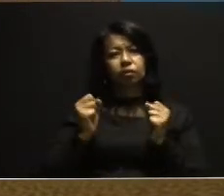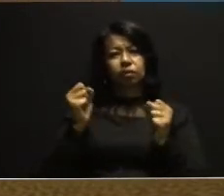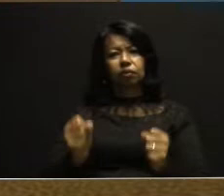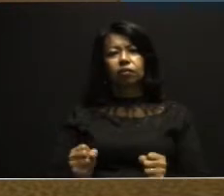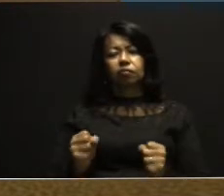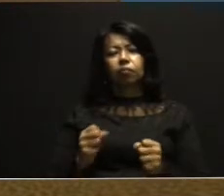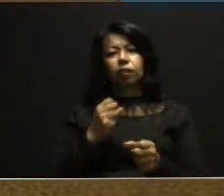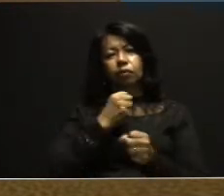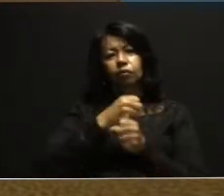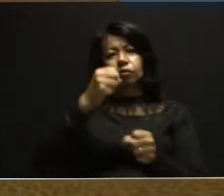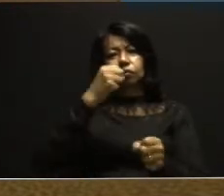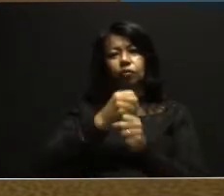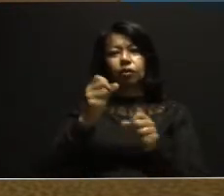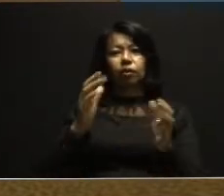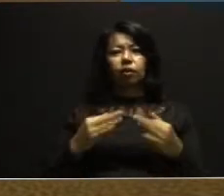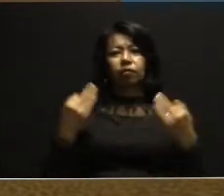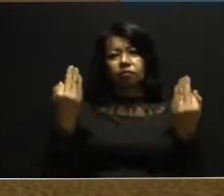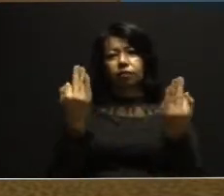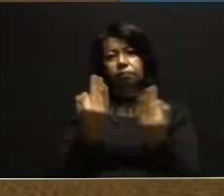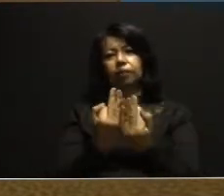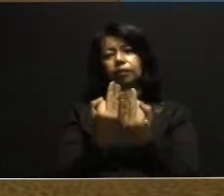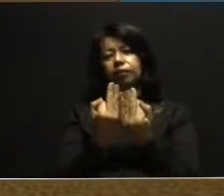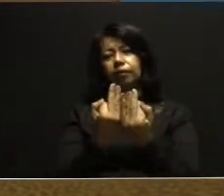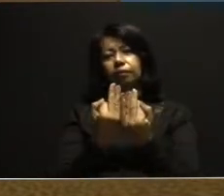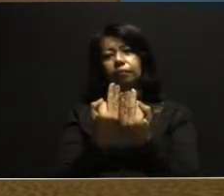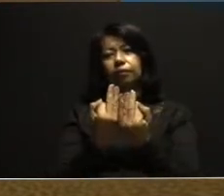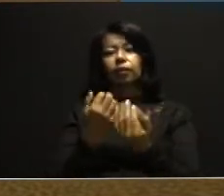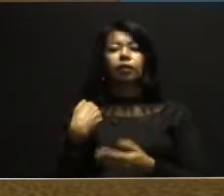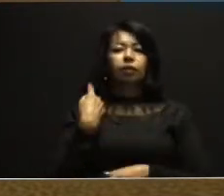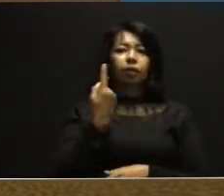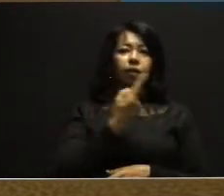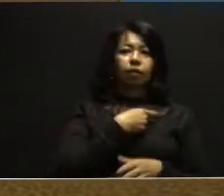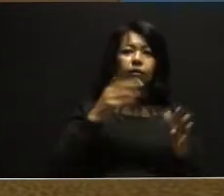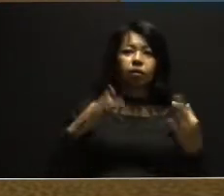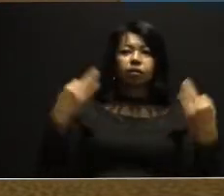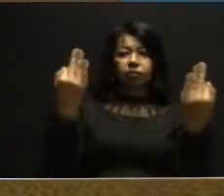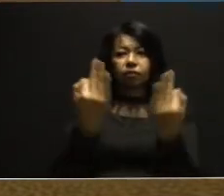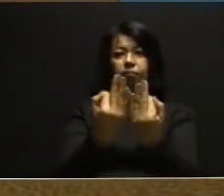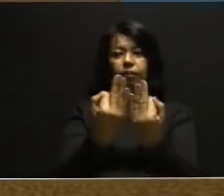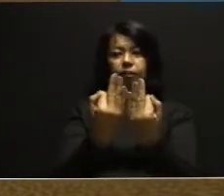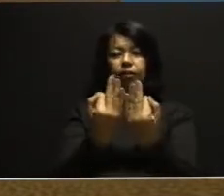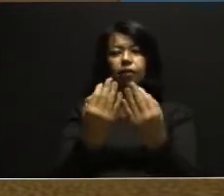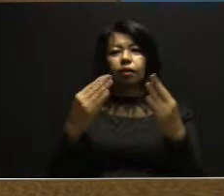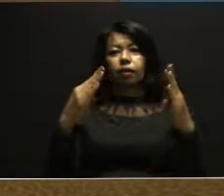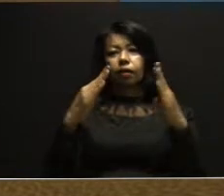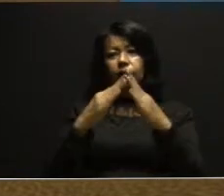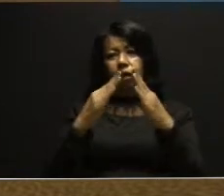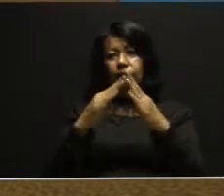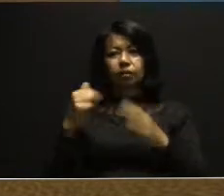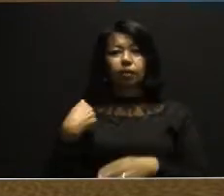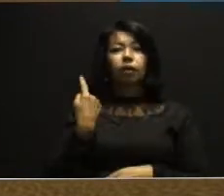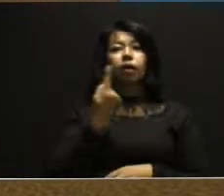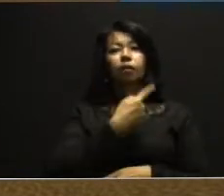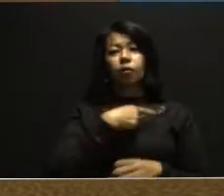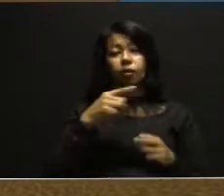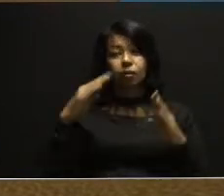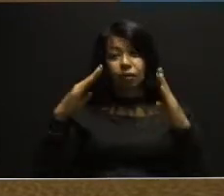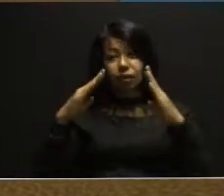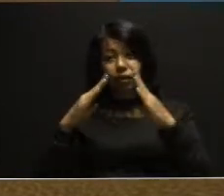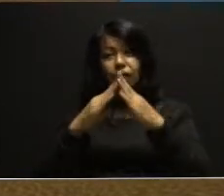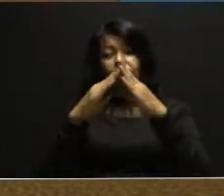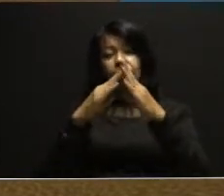para construir a família, que é a nossa família, a casa, que é a nossa casa,